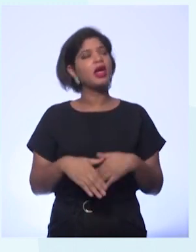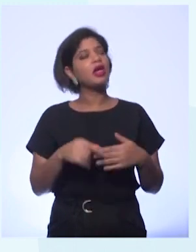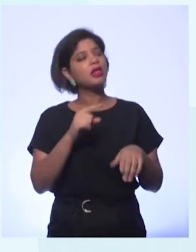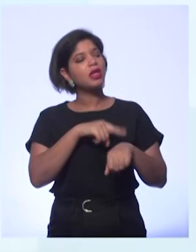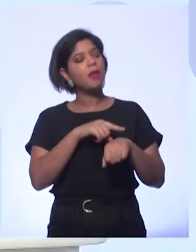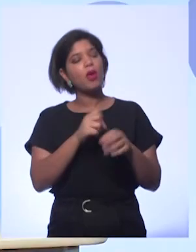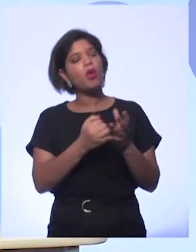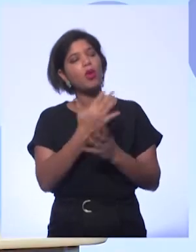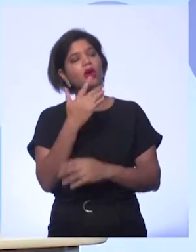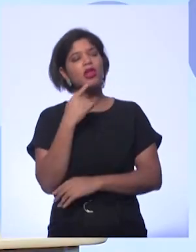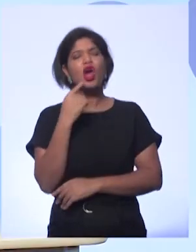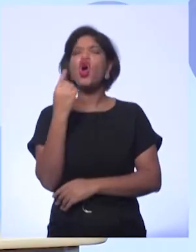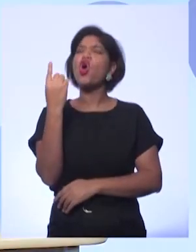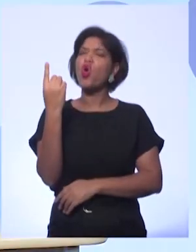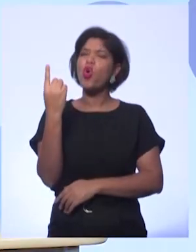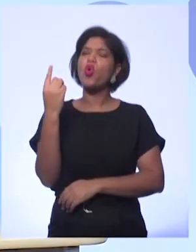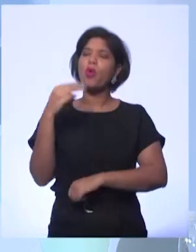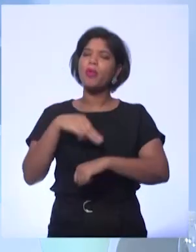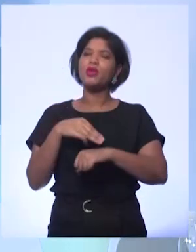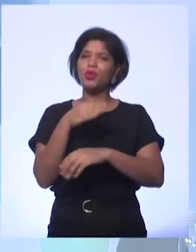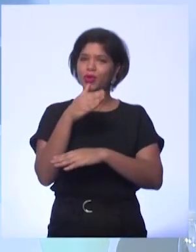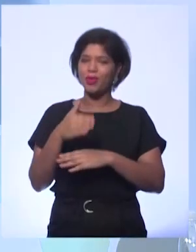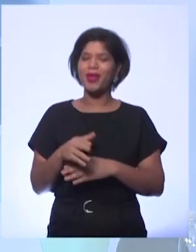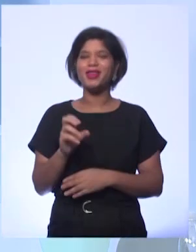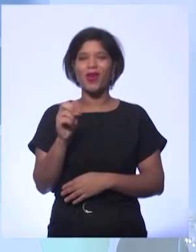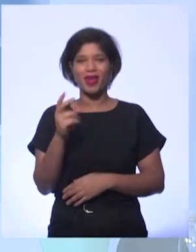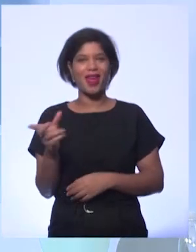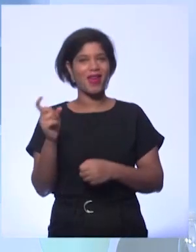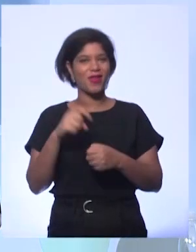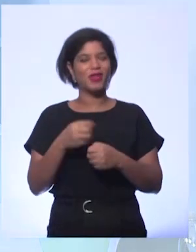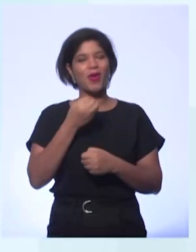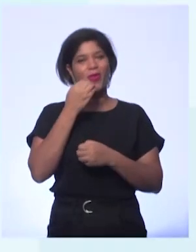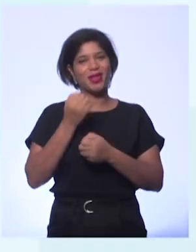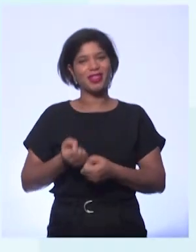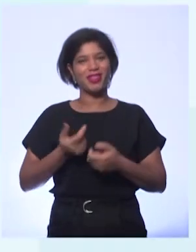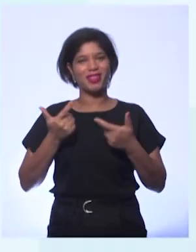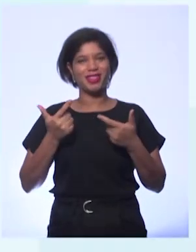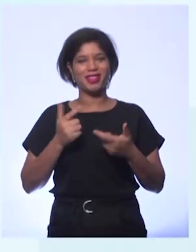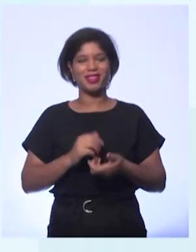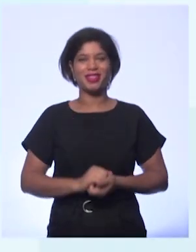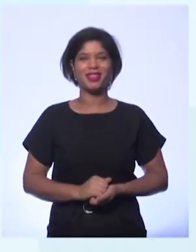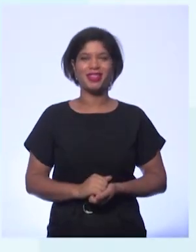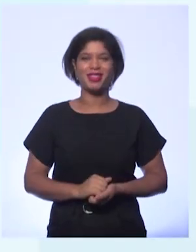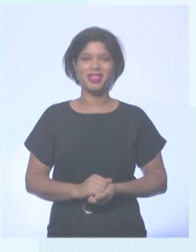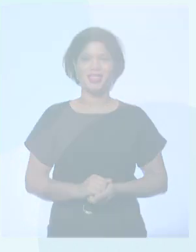3 itens, 1 minuto e meio. Ok, voltamos em 1 minuto e meio. Boa sorte.